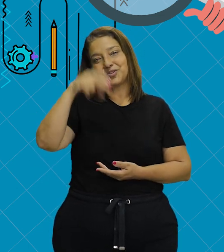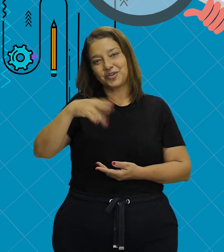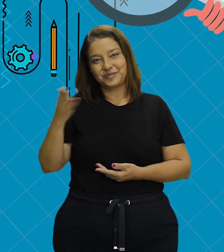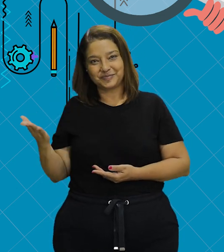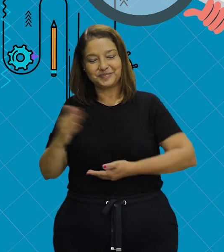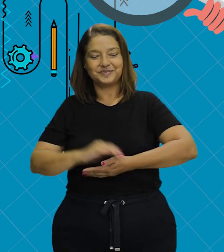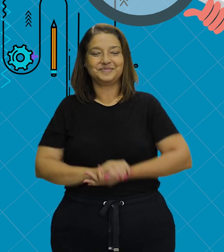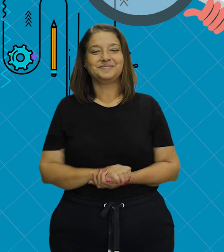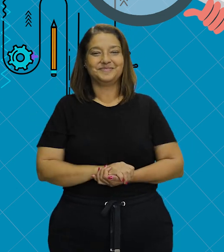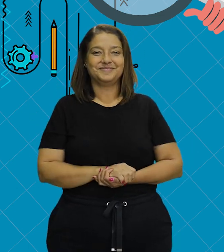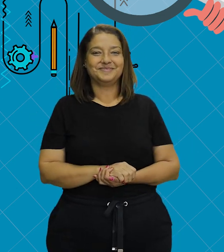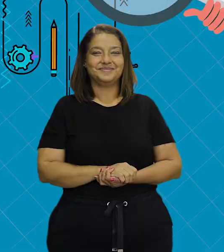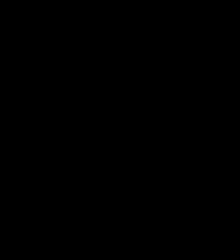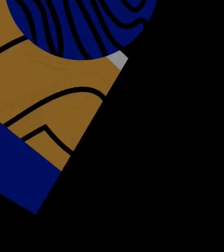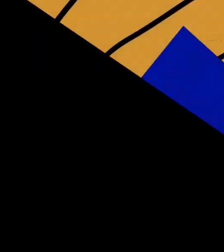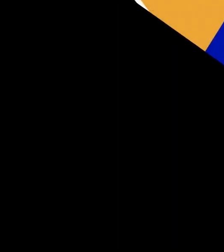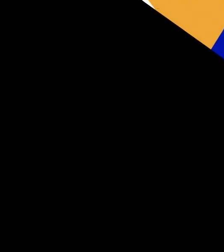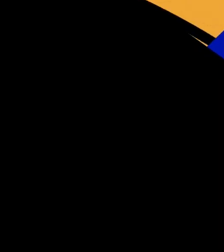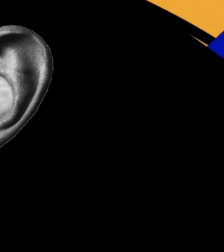Ailton.